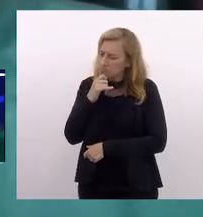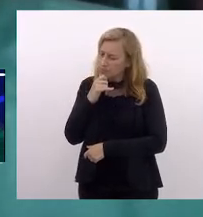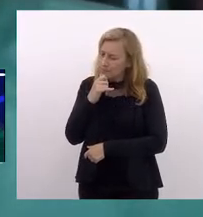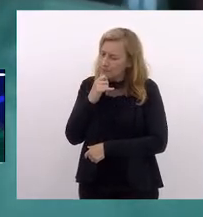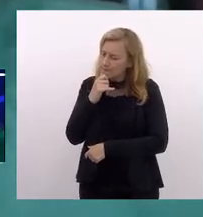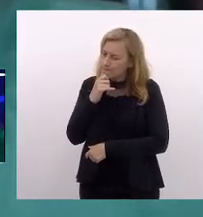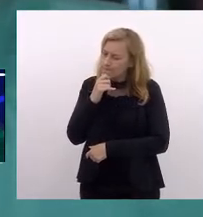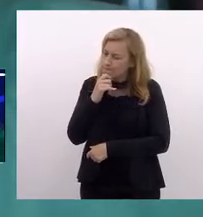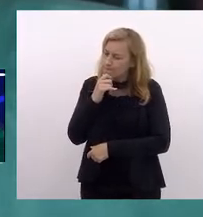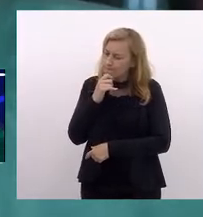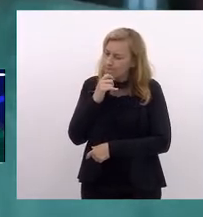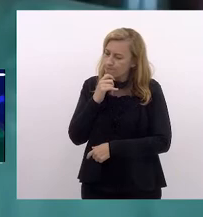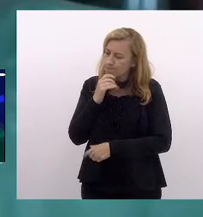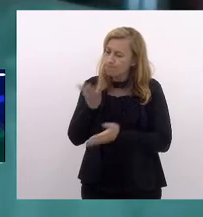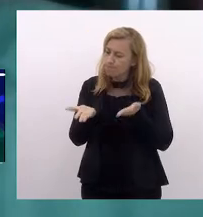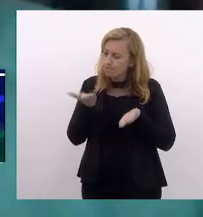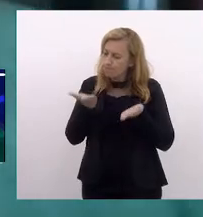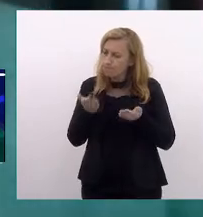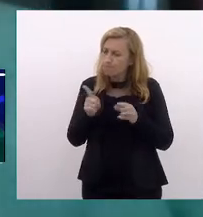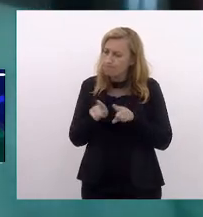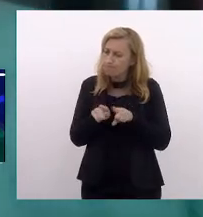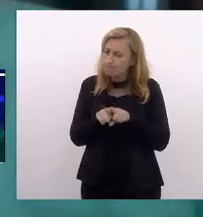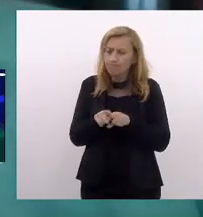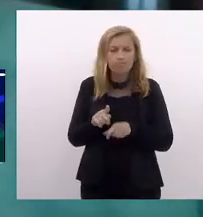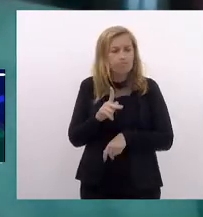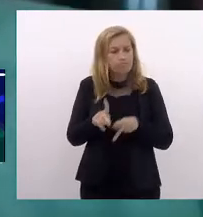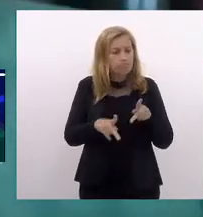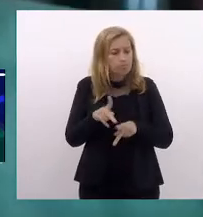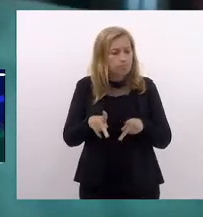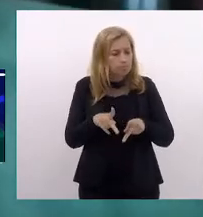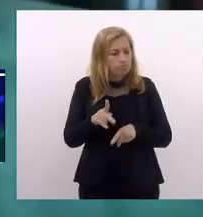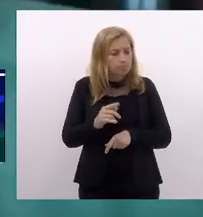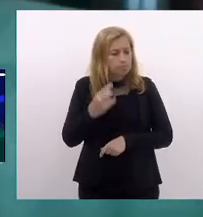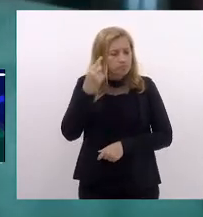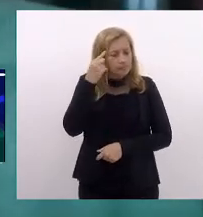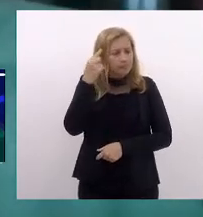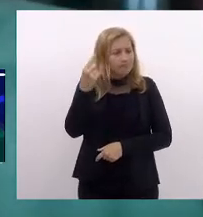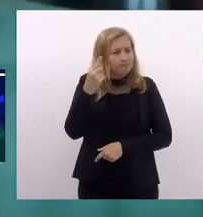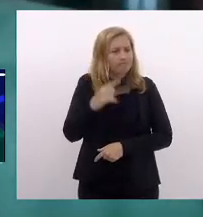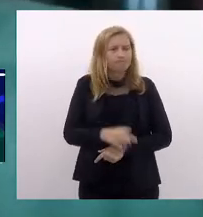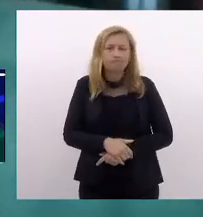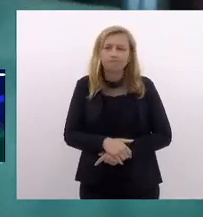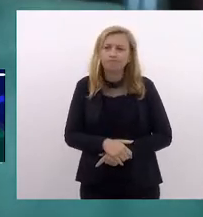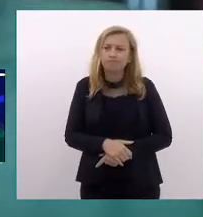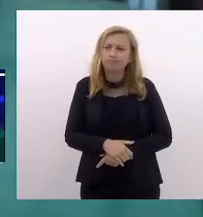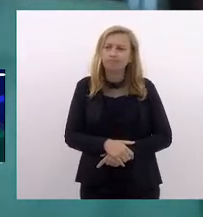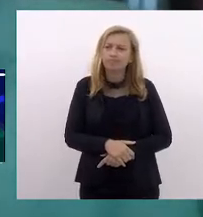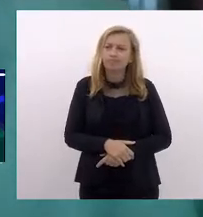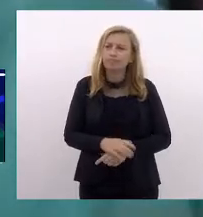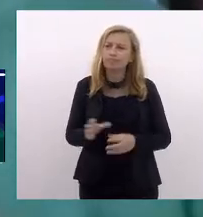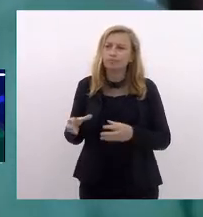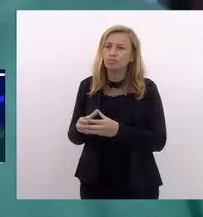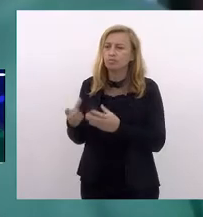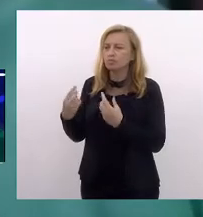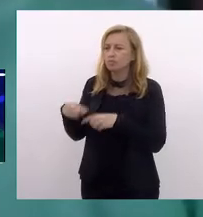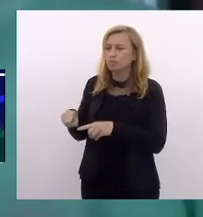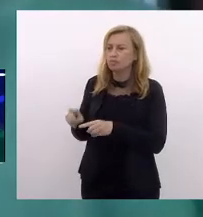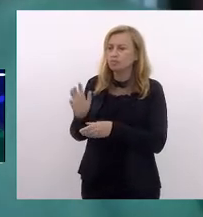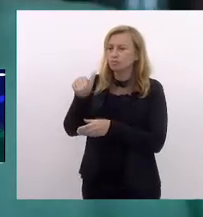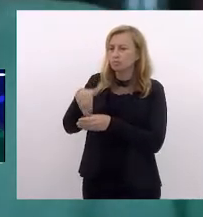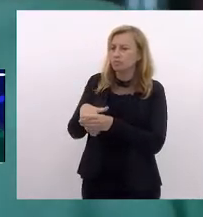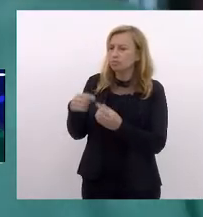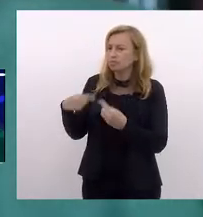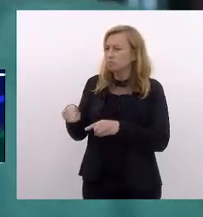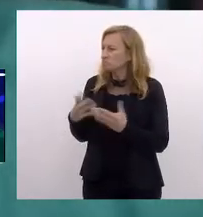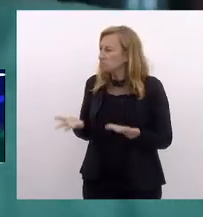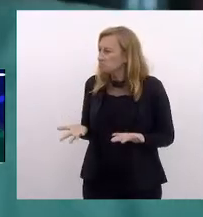incisivo mas também equilibrado para a população passa a ideia de que a oposição volta quatro porque